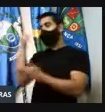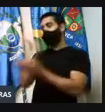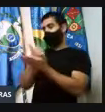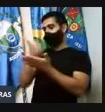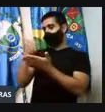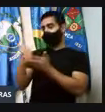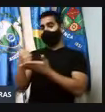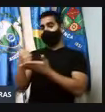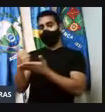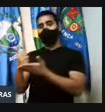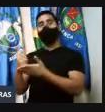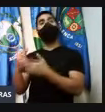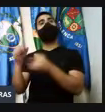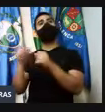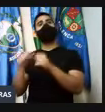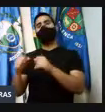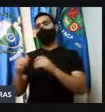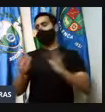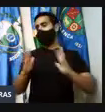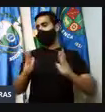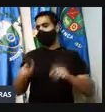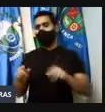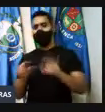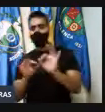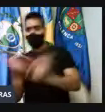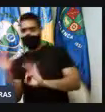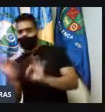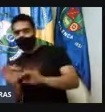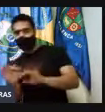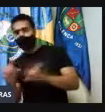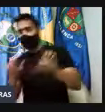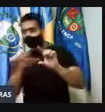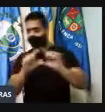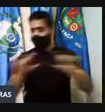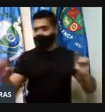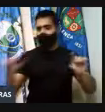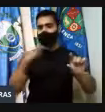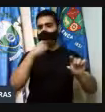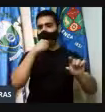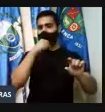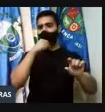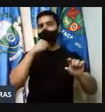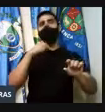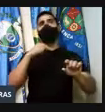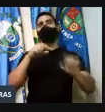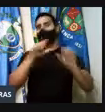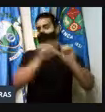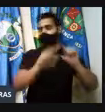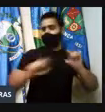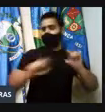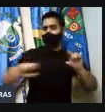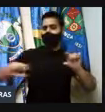contratadas para fazer toda aquela distribuição, colocar os canos, entendeu? Levar até lá